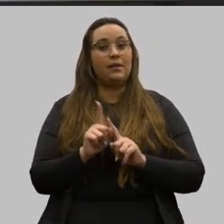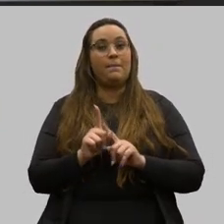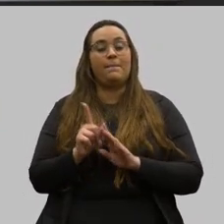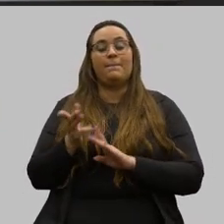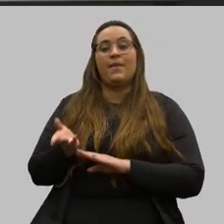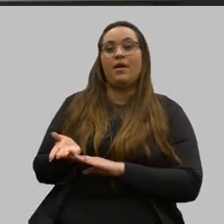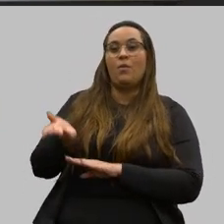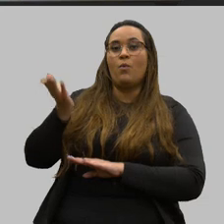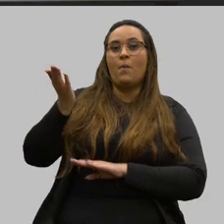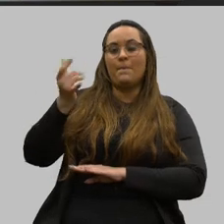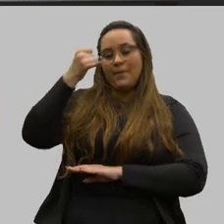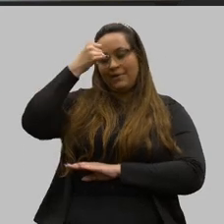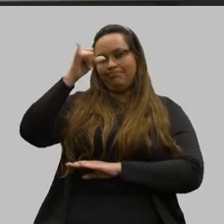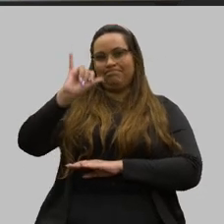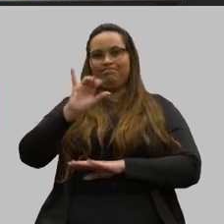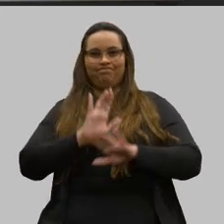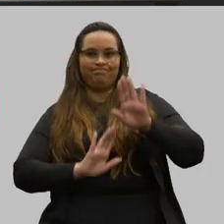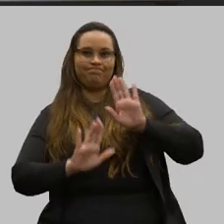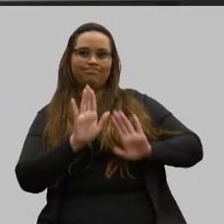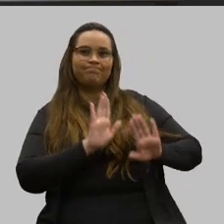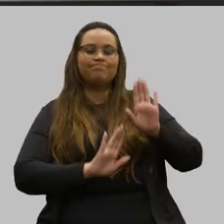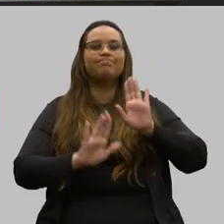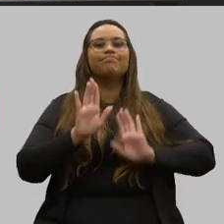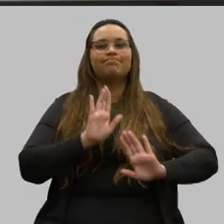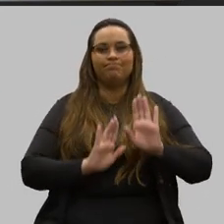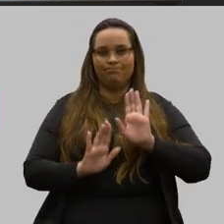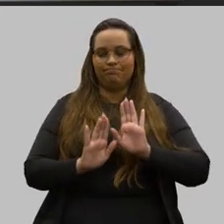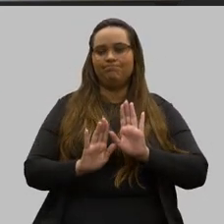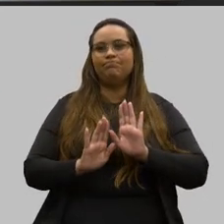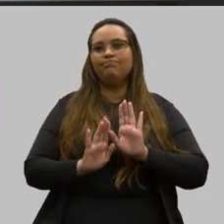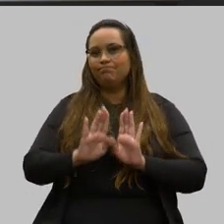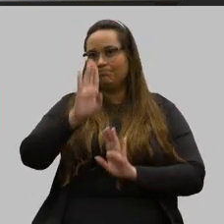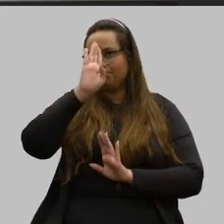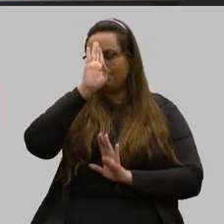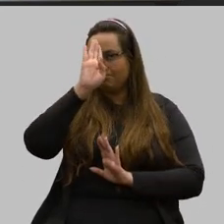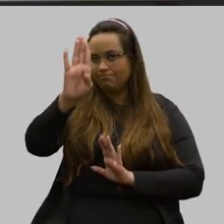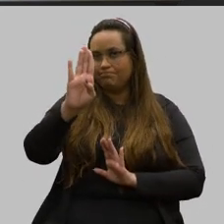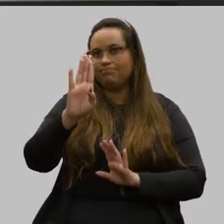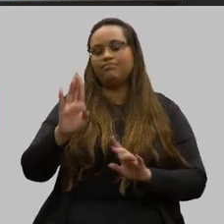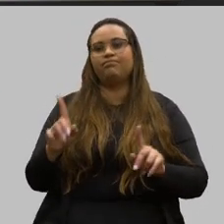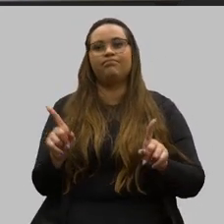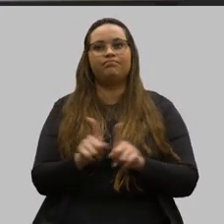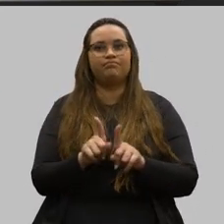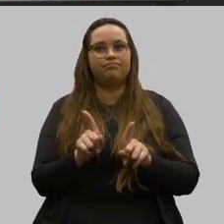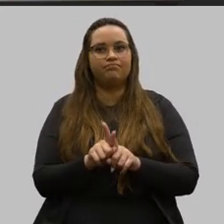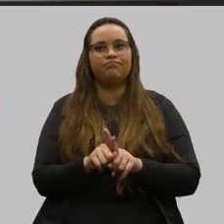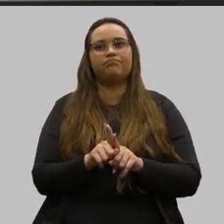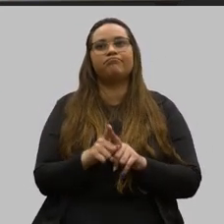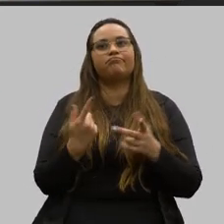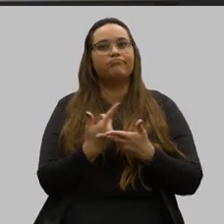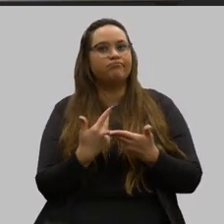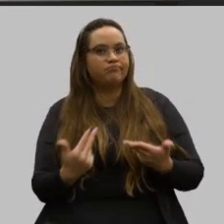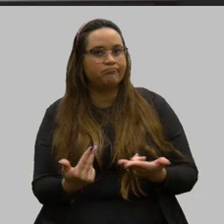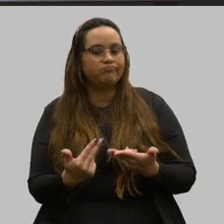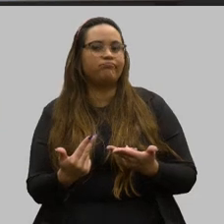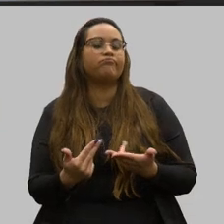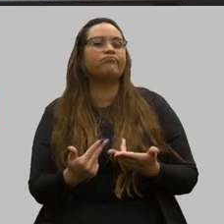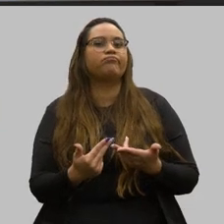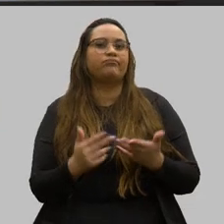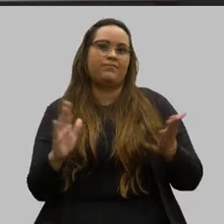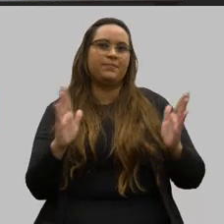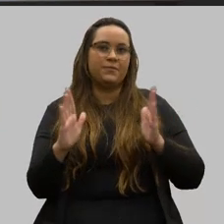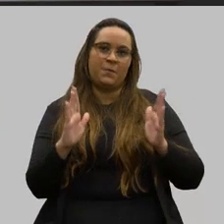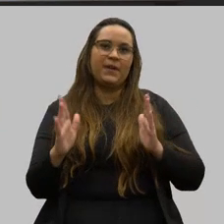o que entendemos ser importante principalmente para minimização aí de desgastes importantes que vamos ter nesse